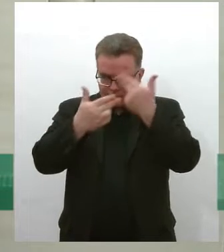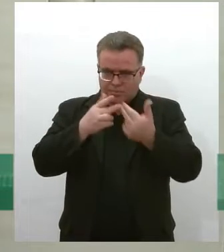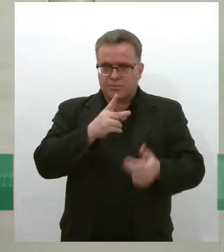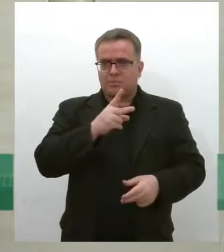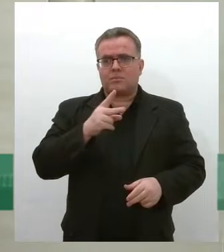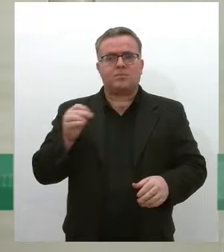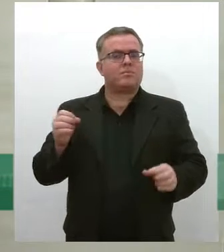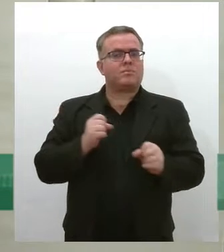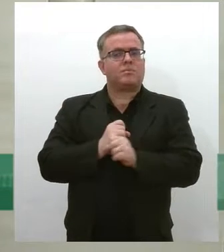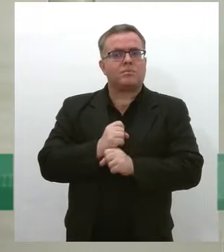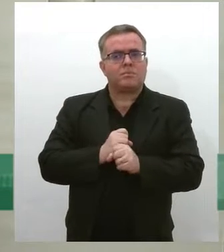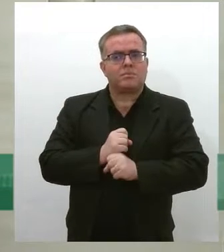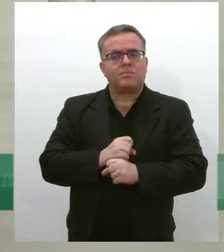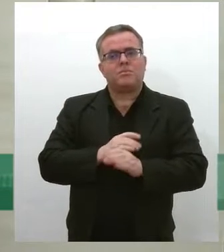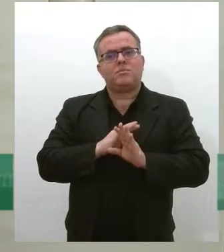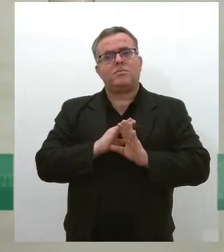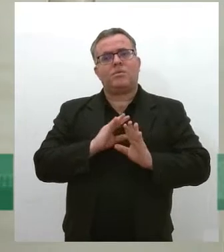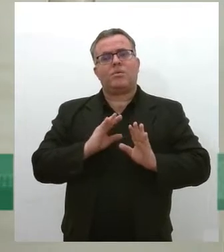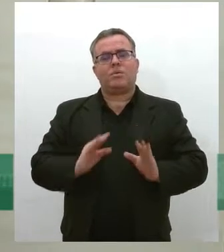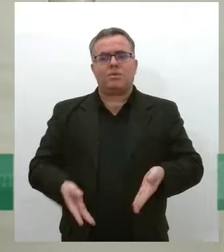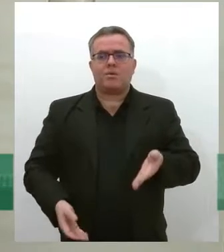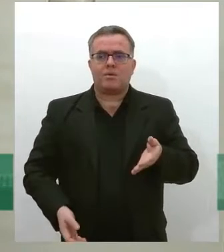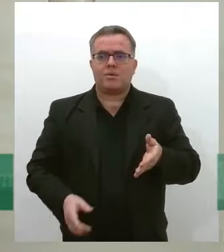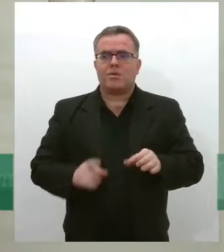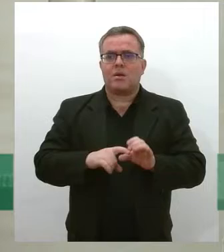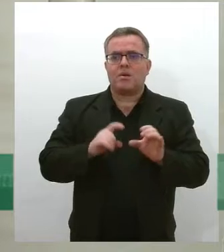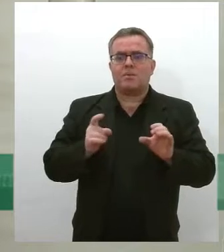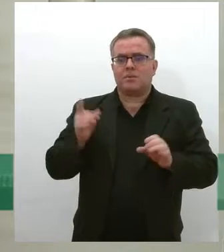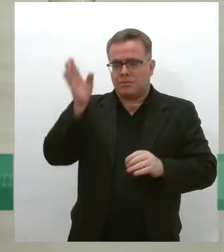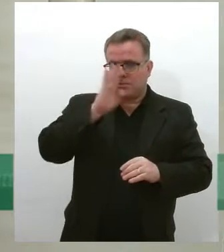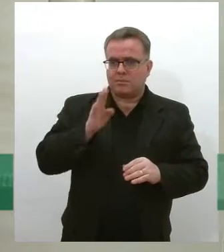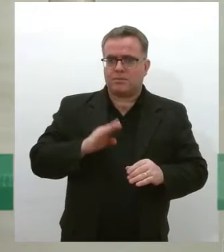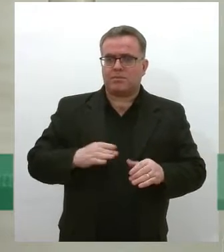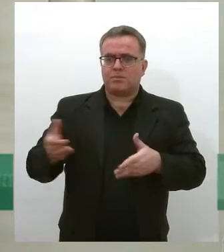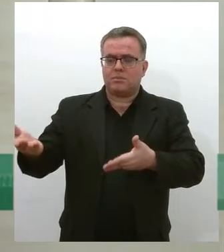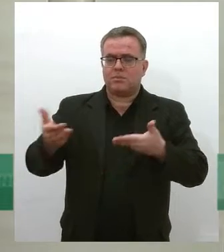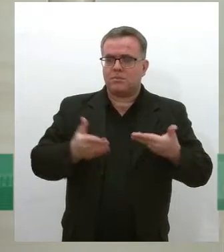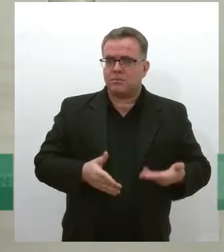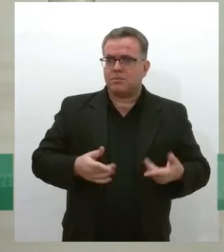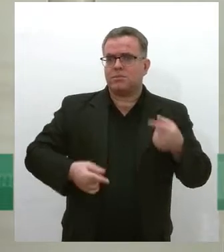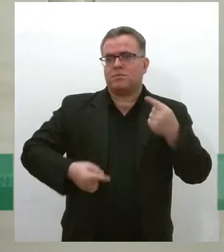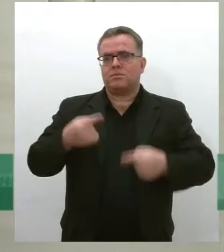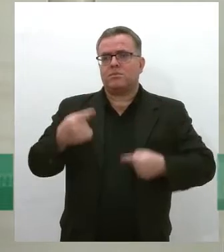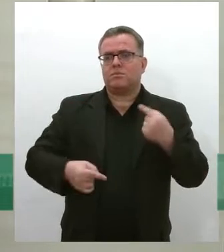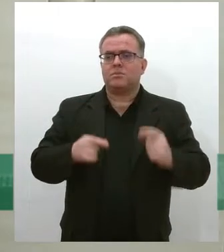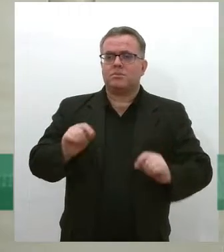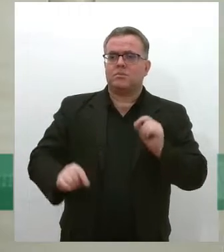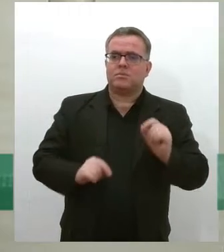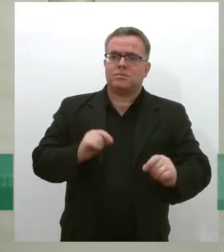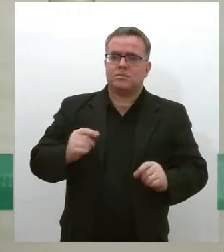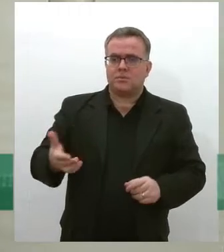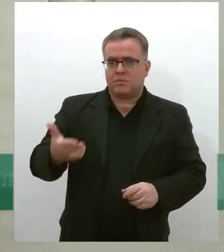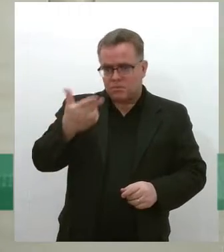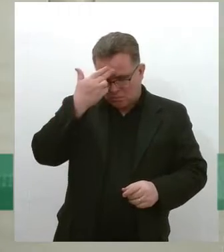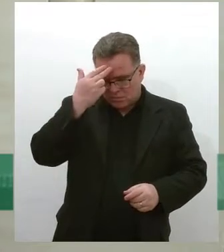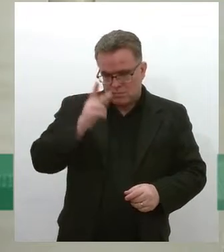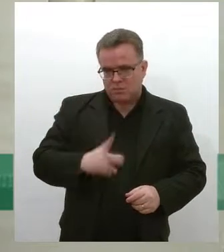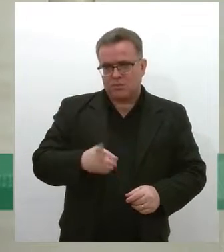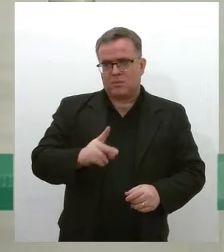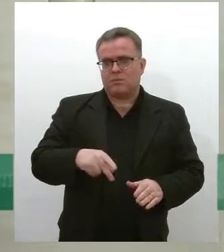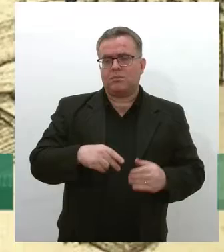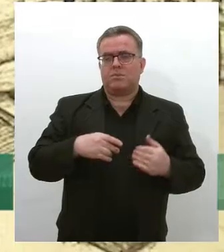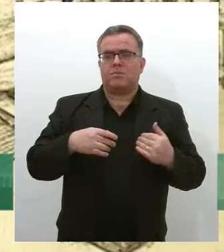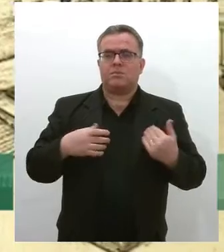declarada independência do Brasil. Vamos tratar hoje dos debates legislativos que marcaram esse momento. Nessa história,